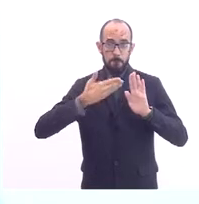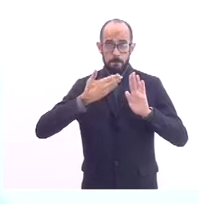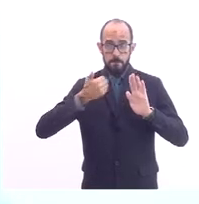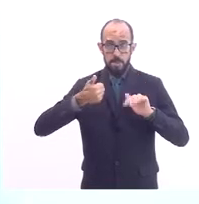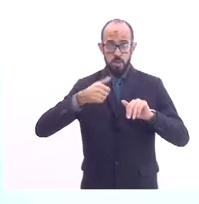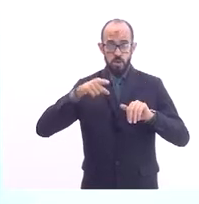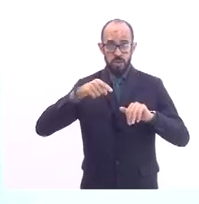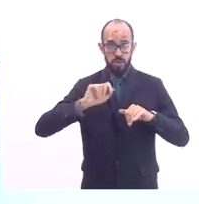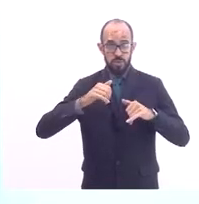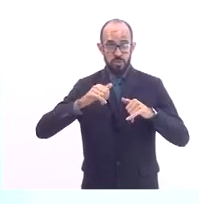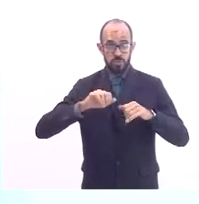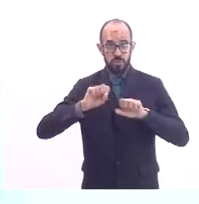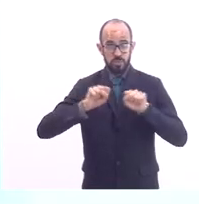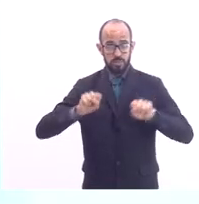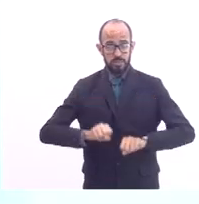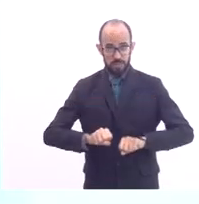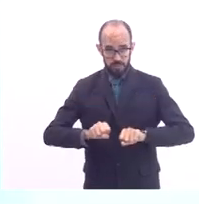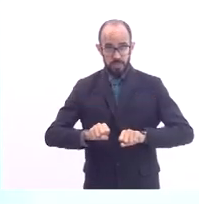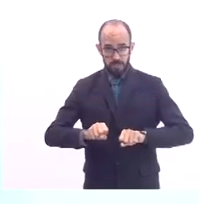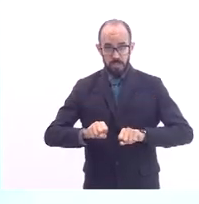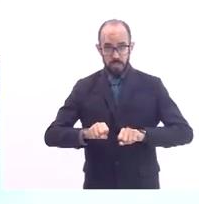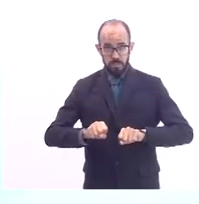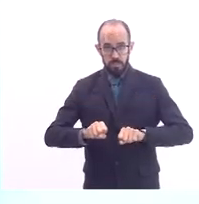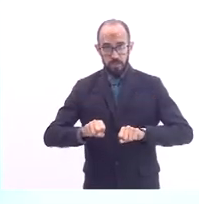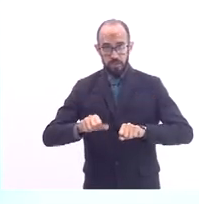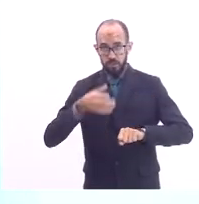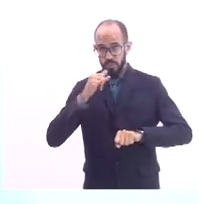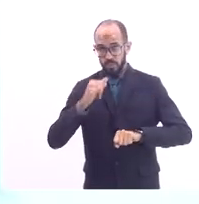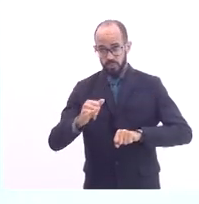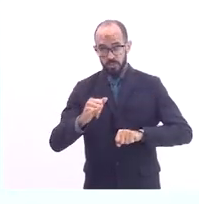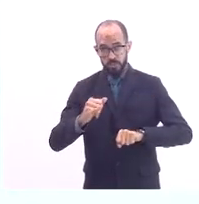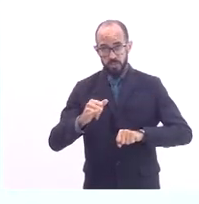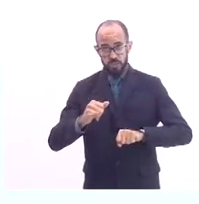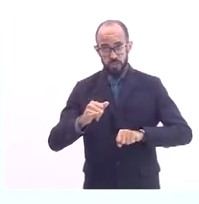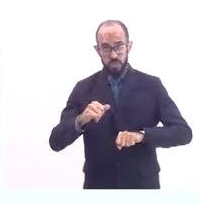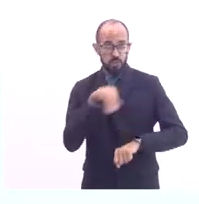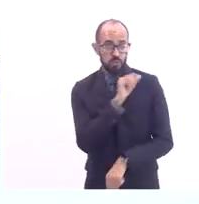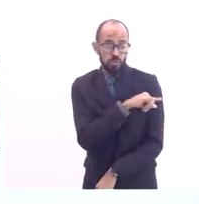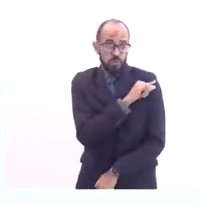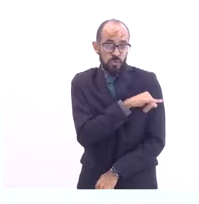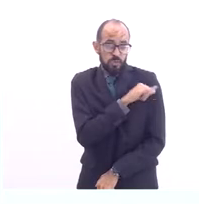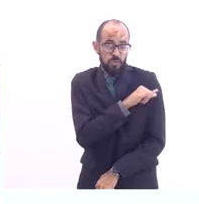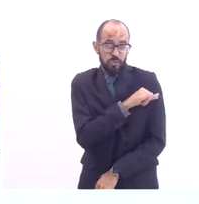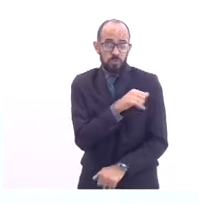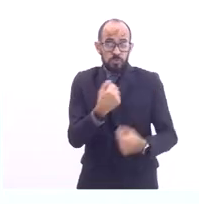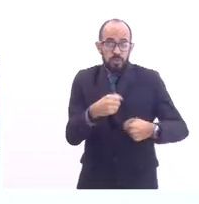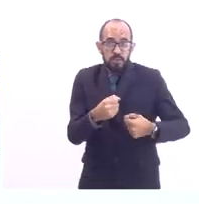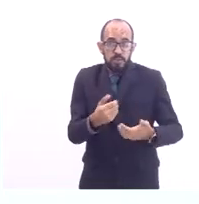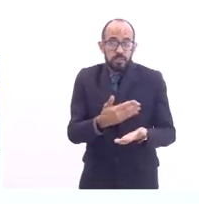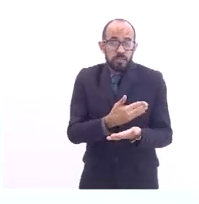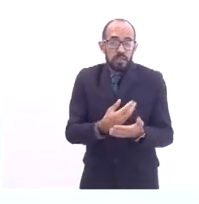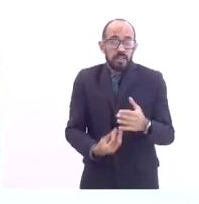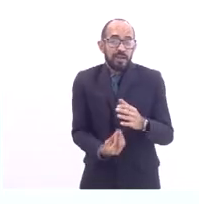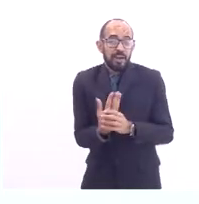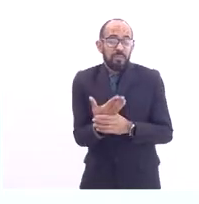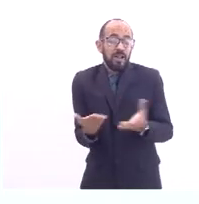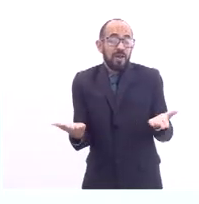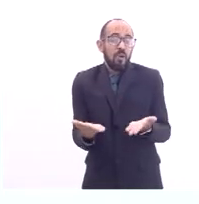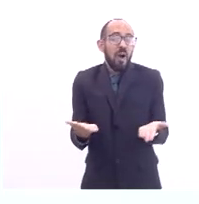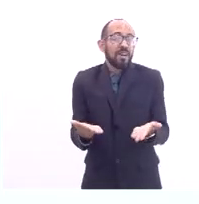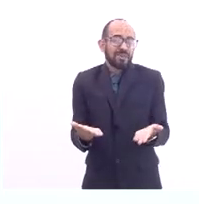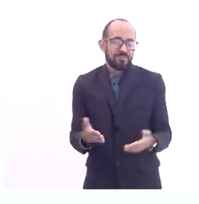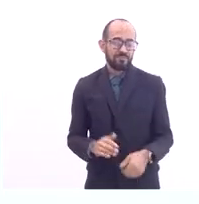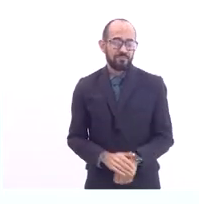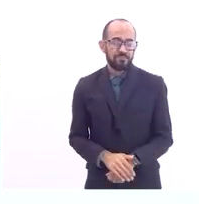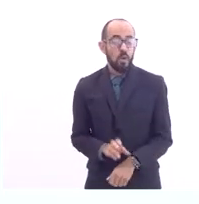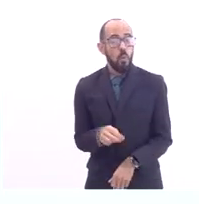melhoria do serviço de atendimento à energia elétrica no Rio de Janeiro, ele tem que começar a ser estabelecido desde já.